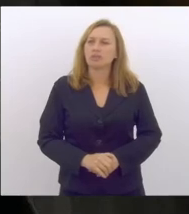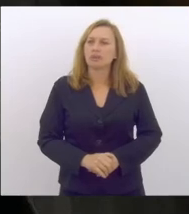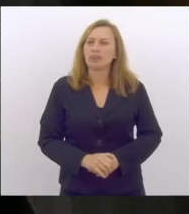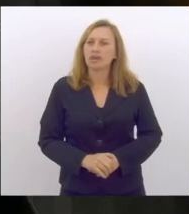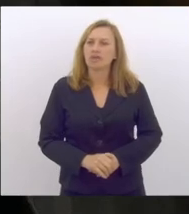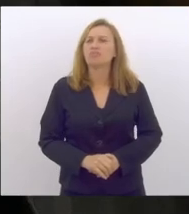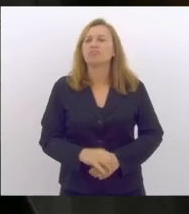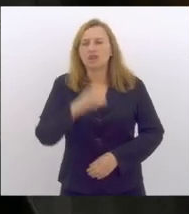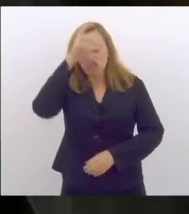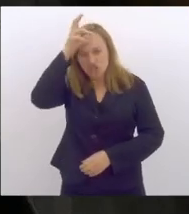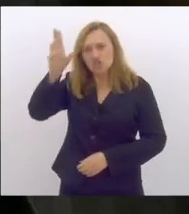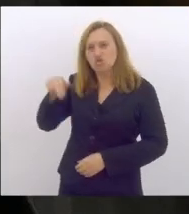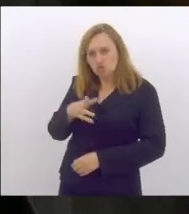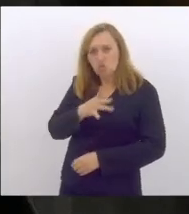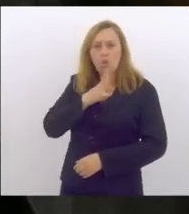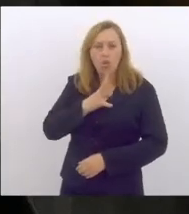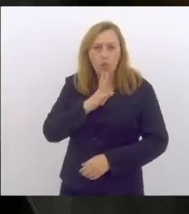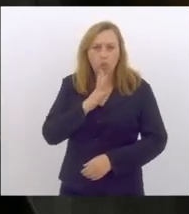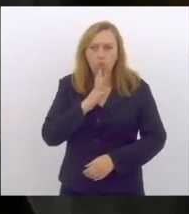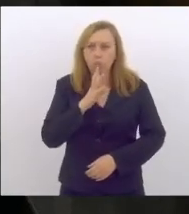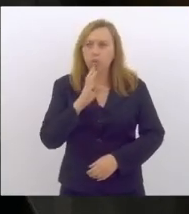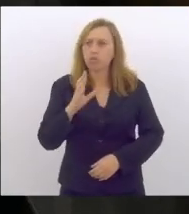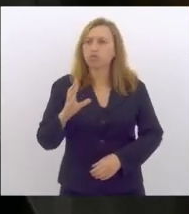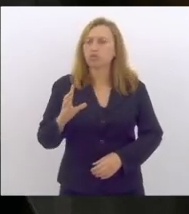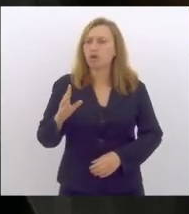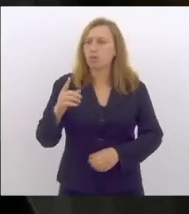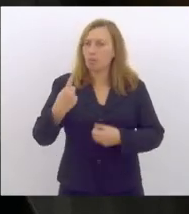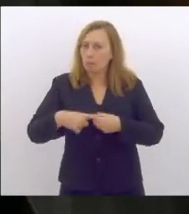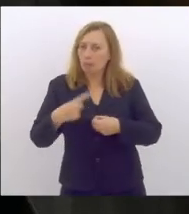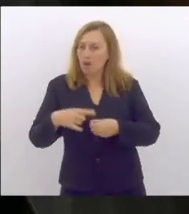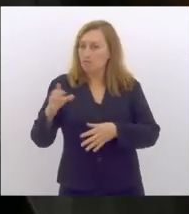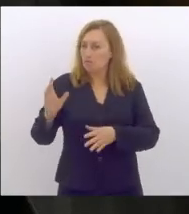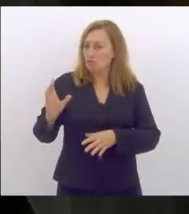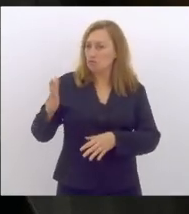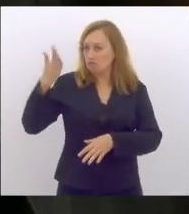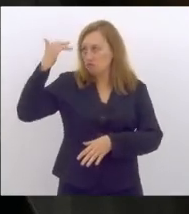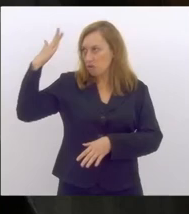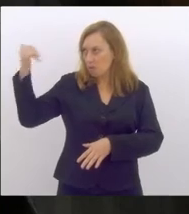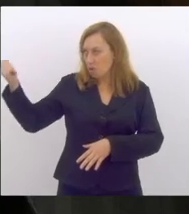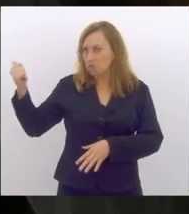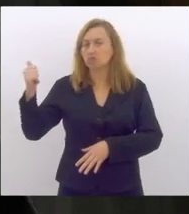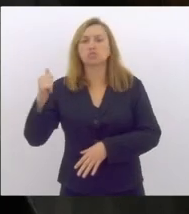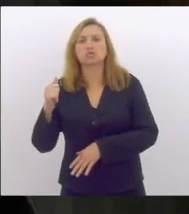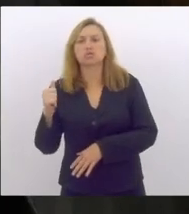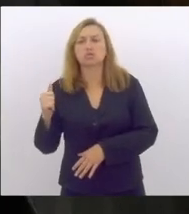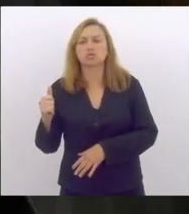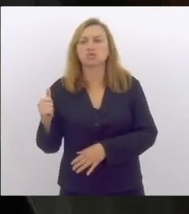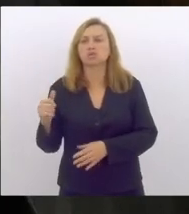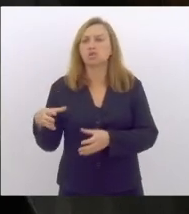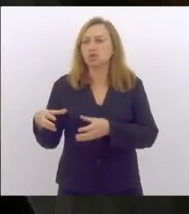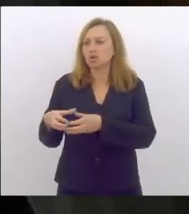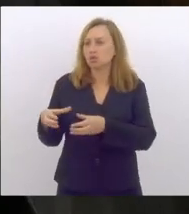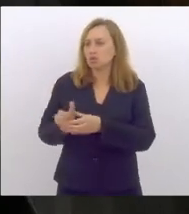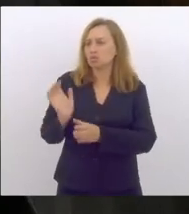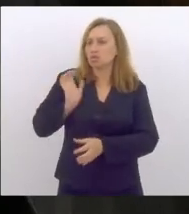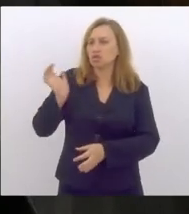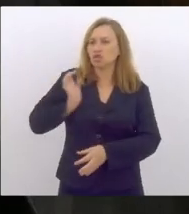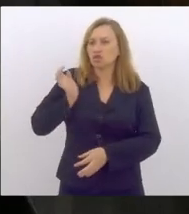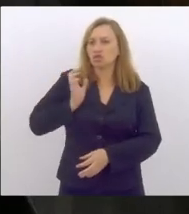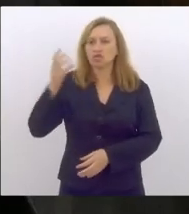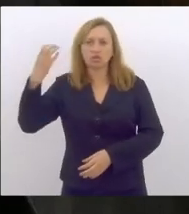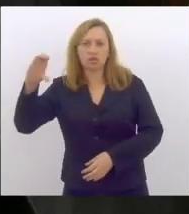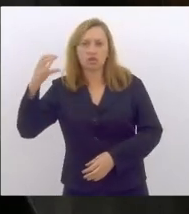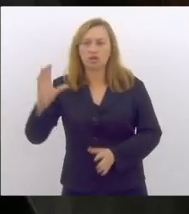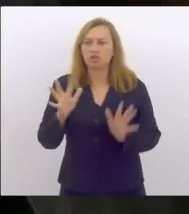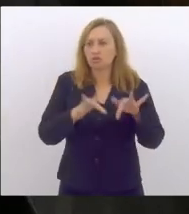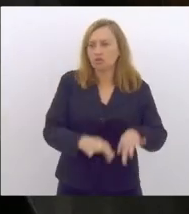tesou conhece é um bairro de classe média alta é um bairro é um bairro que que frequentado pelas elites econômicas de Niterói e ao final desse